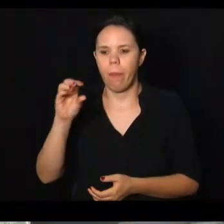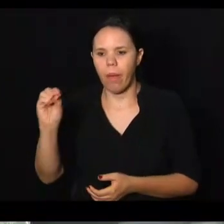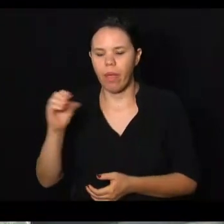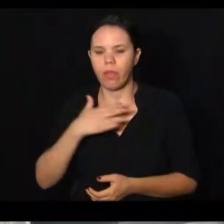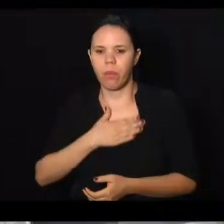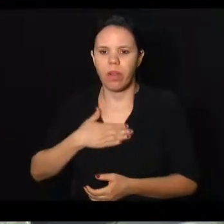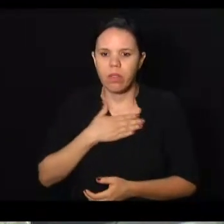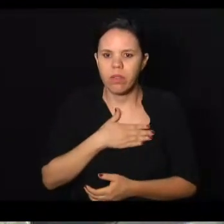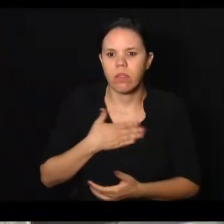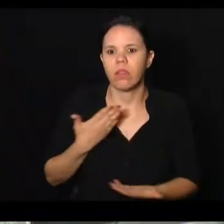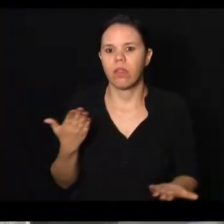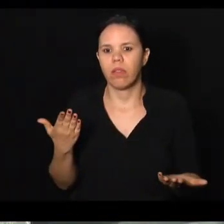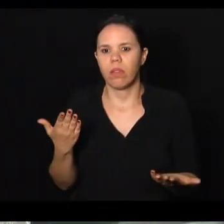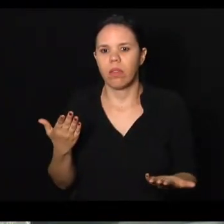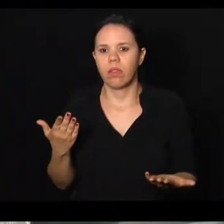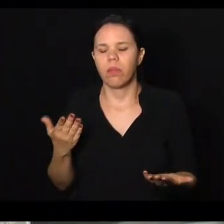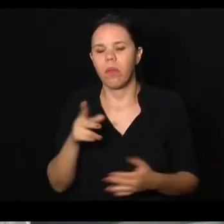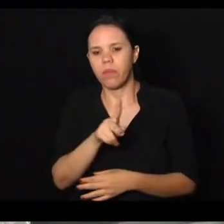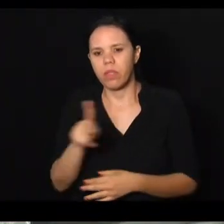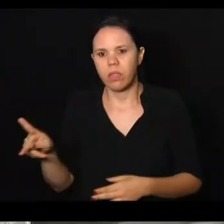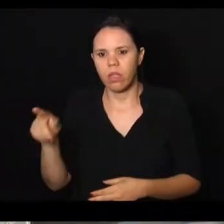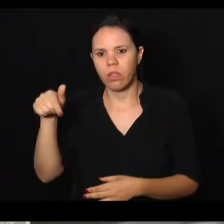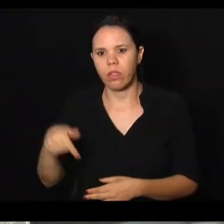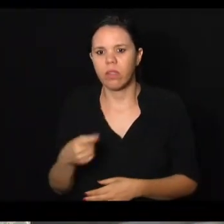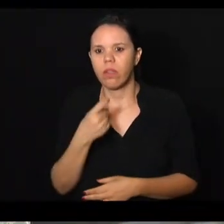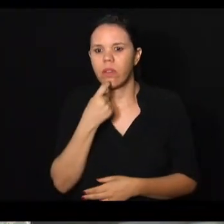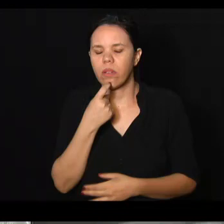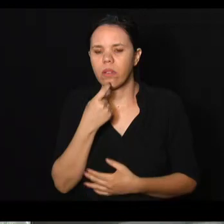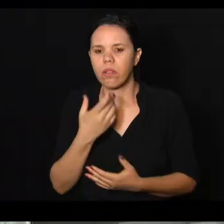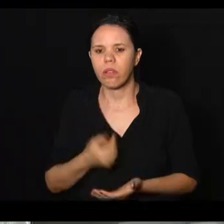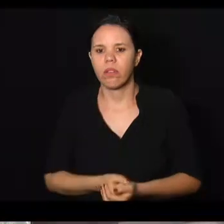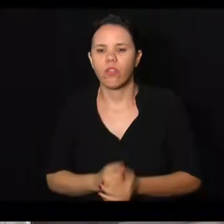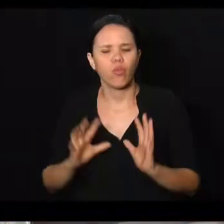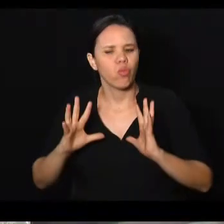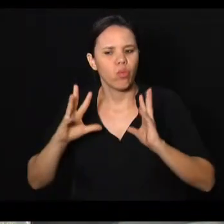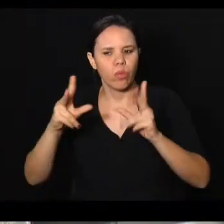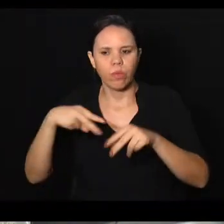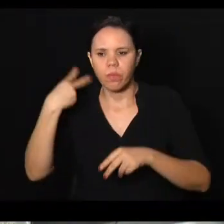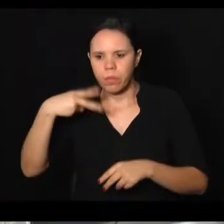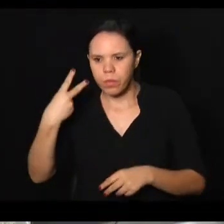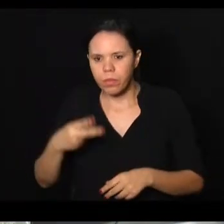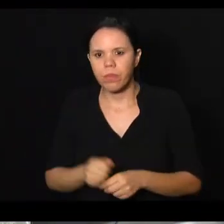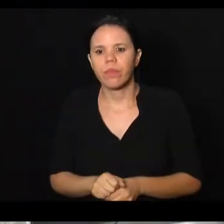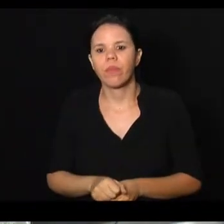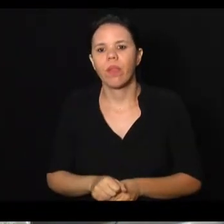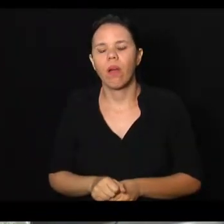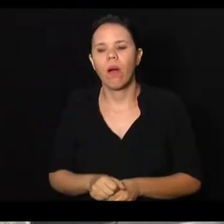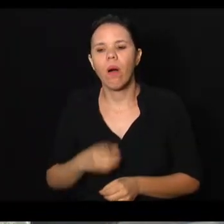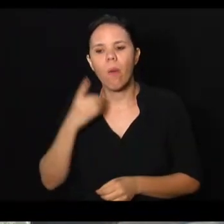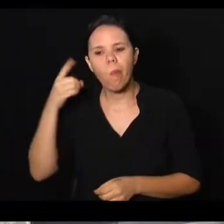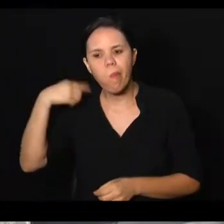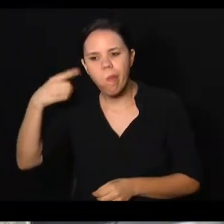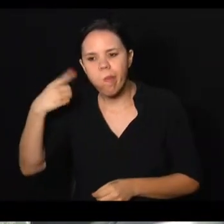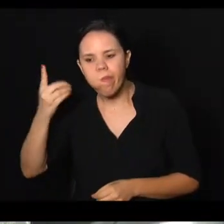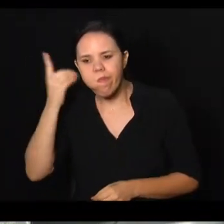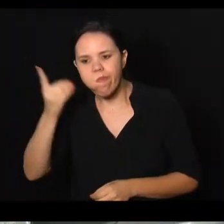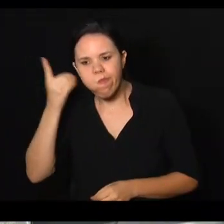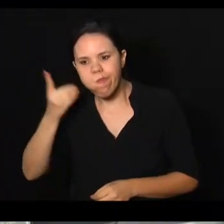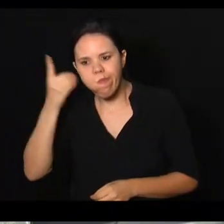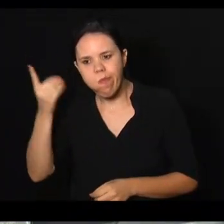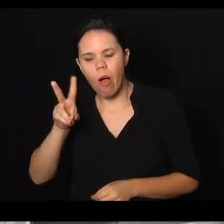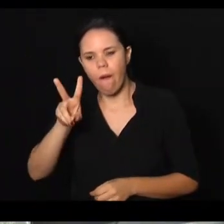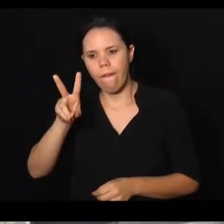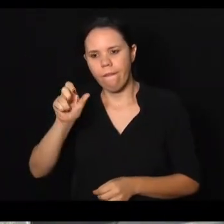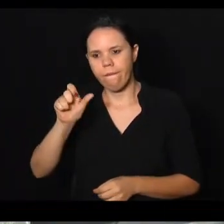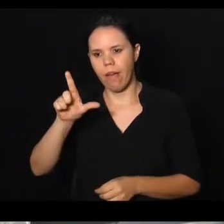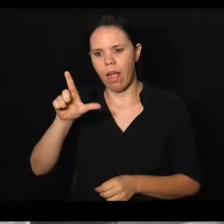prazer, o presidente da Câmara também, aqui de Campinas, a todos os vereadores, a deputada Valéria também, é um prazer, e em especial